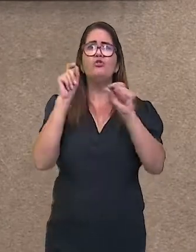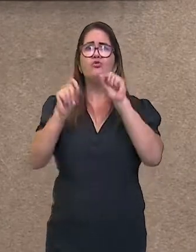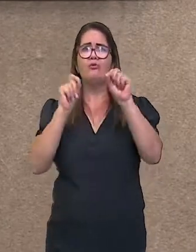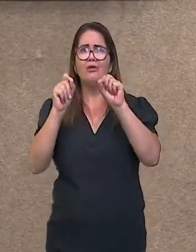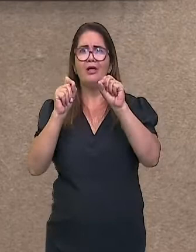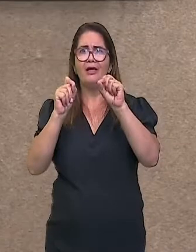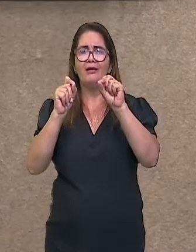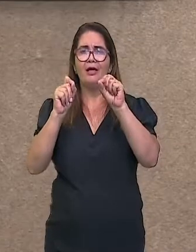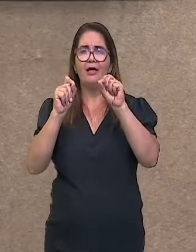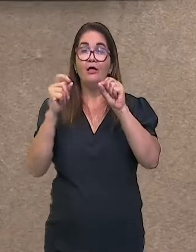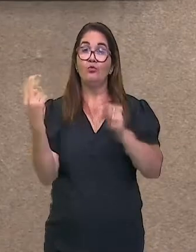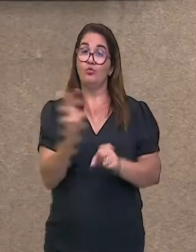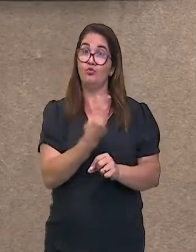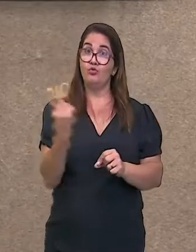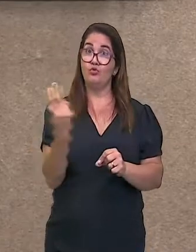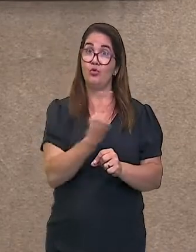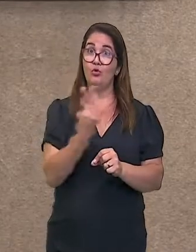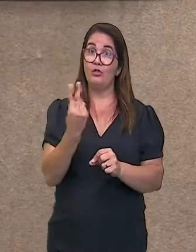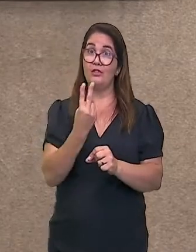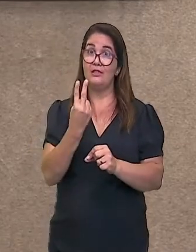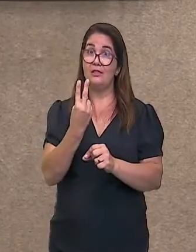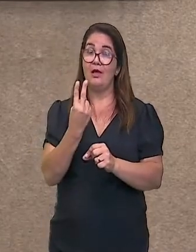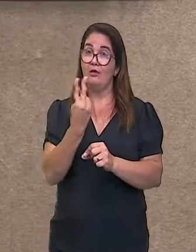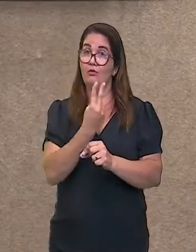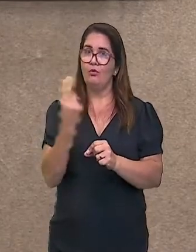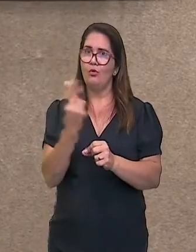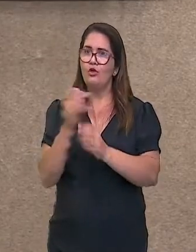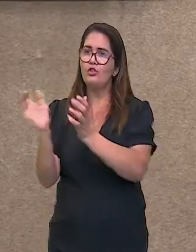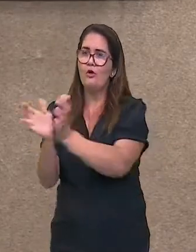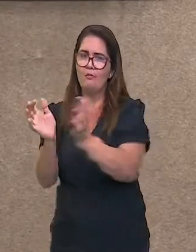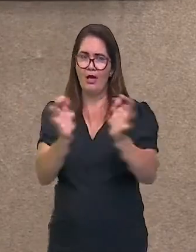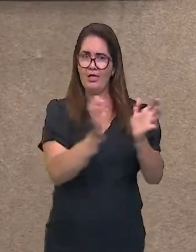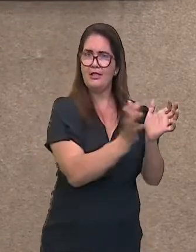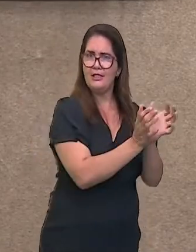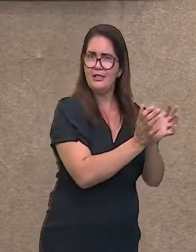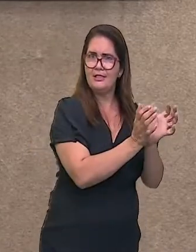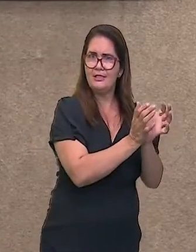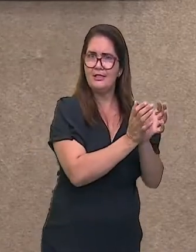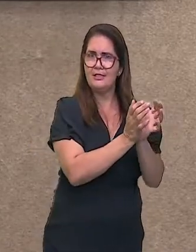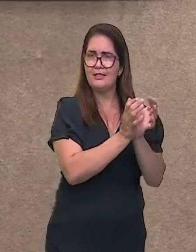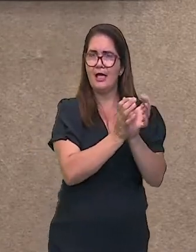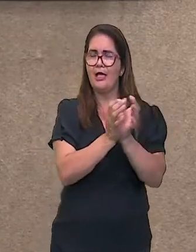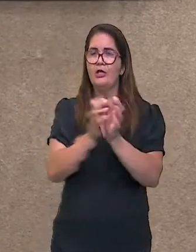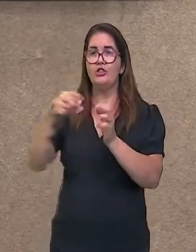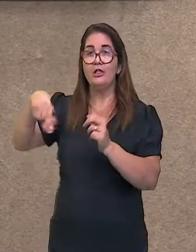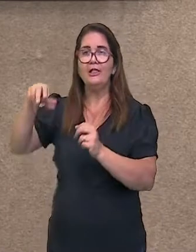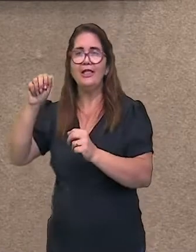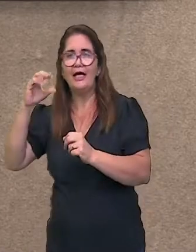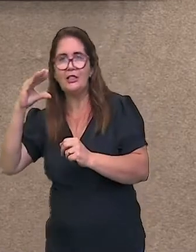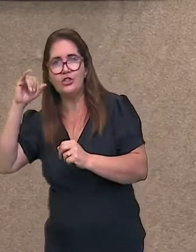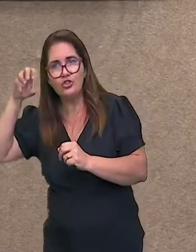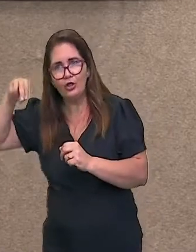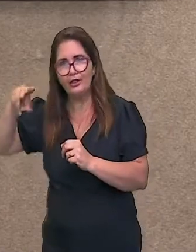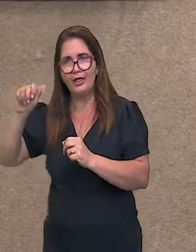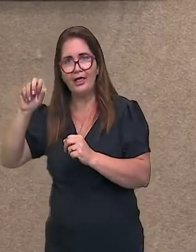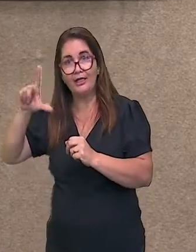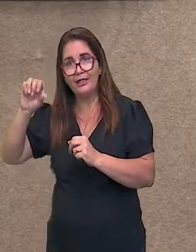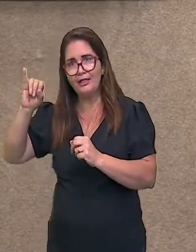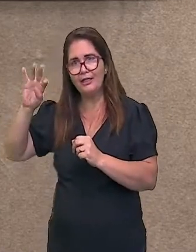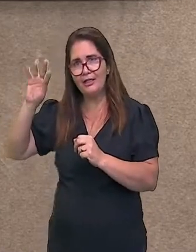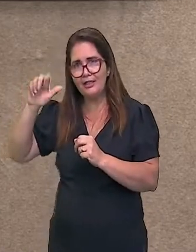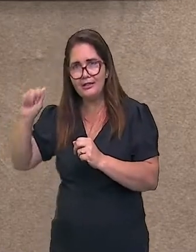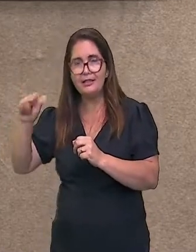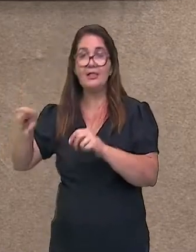movimento de provocação entre os grupos nacionalistas que existiam na Sérvia e